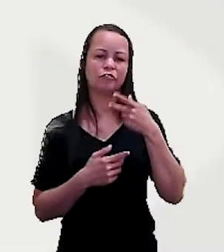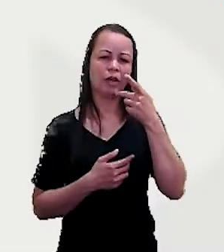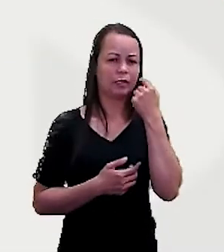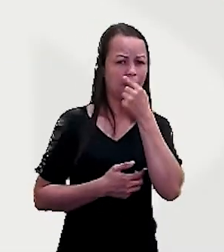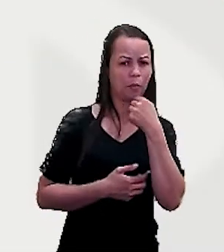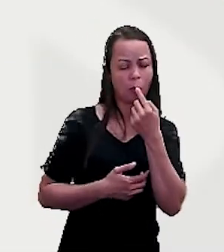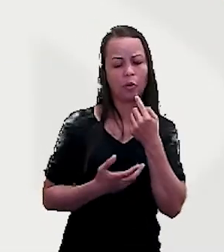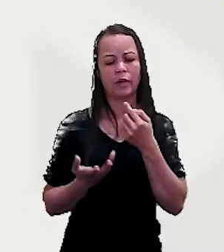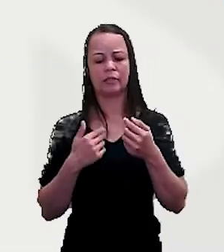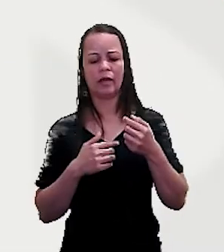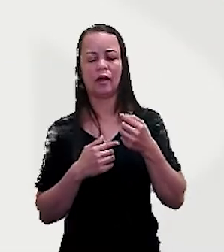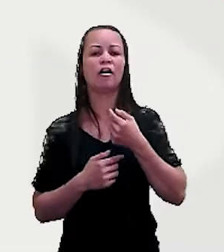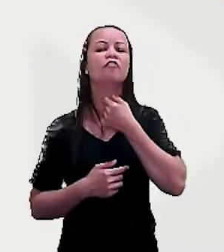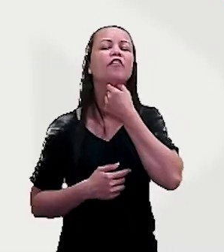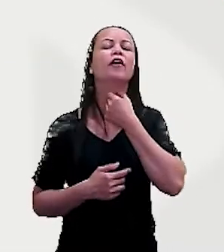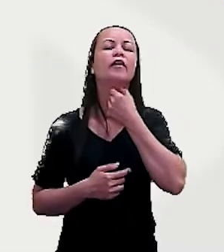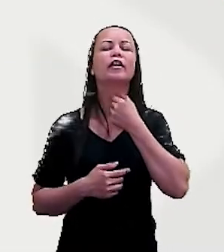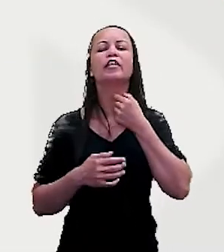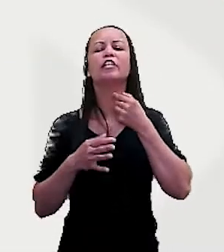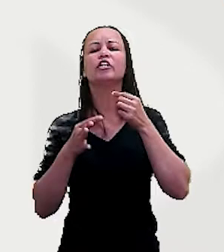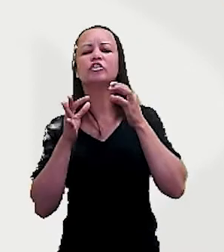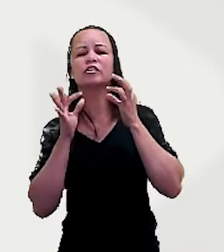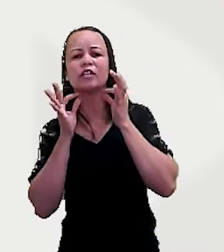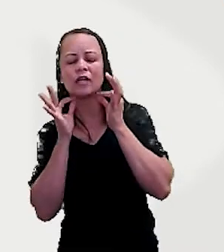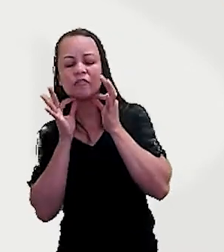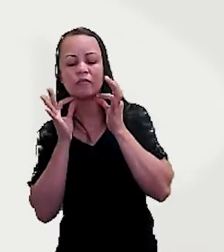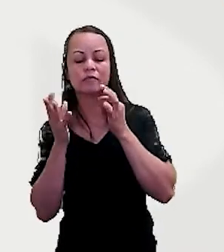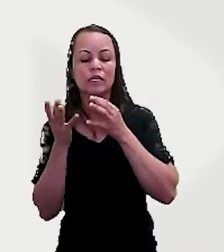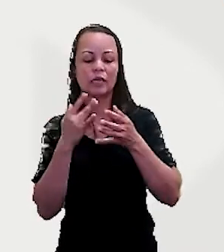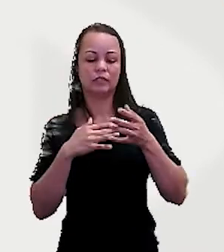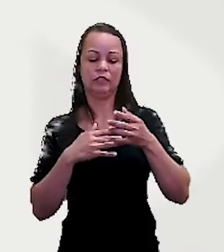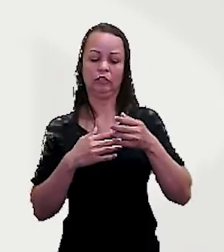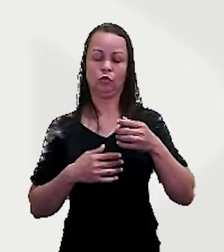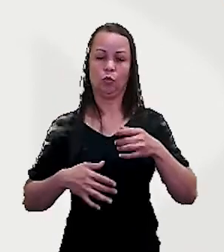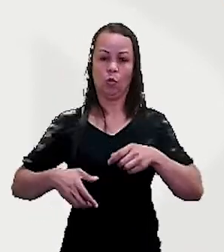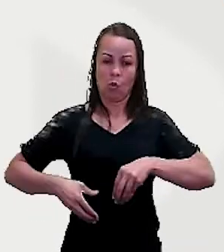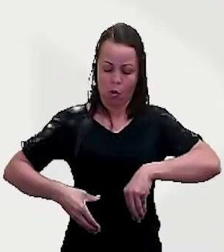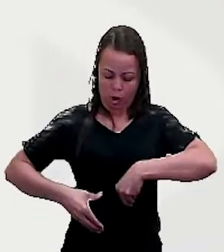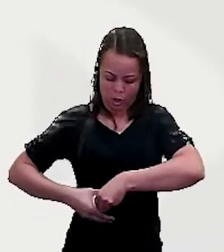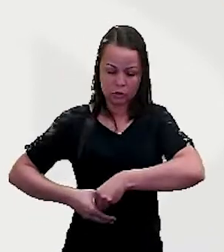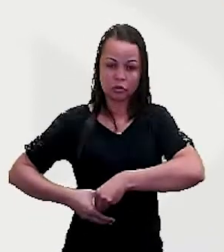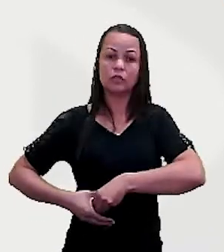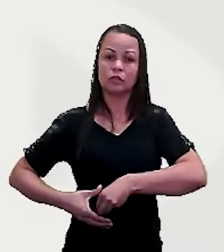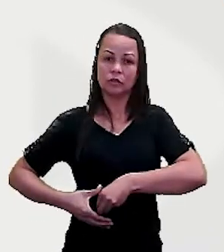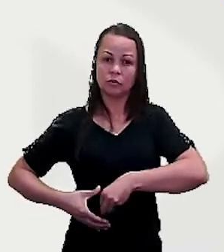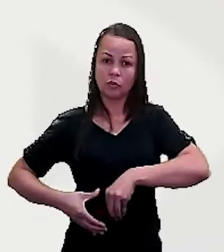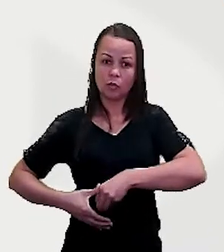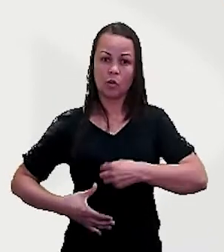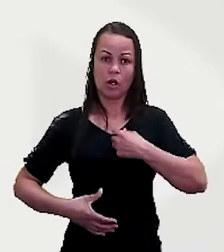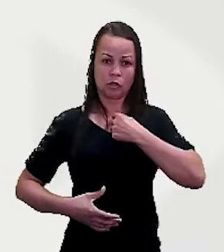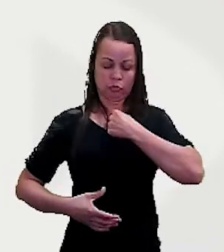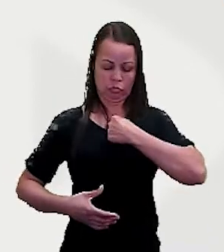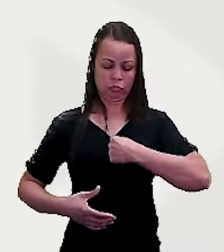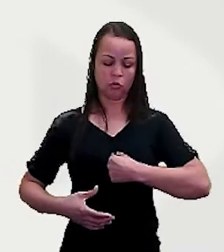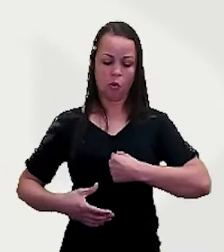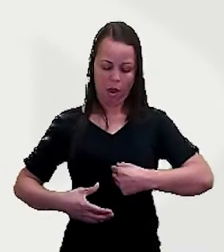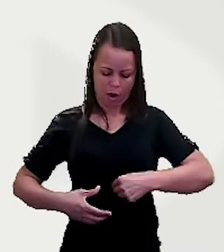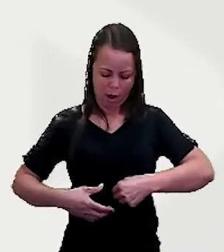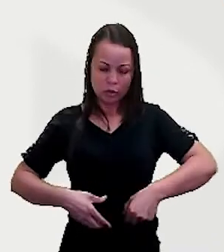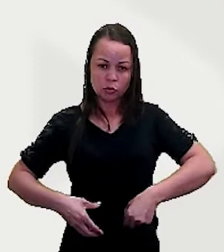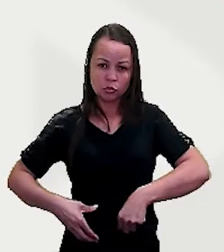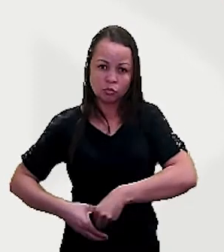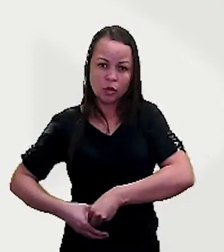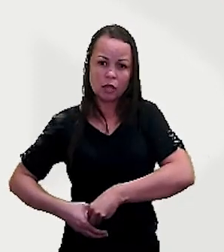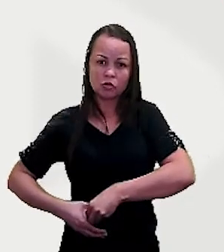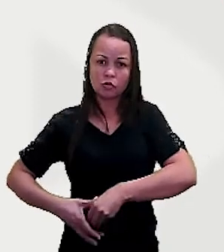do esôfago, do estômago, do intestino delgado, do intestino grosso, do reto, até finalizar no ânus. Então eu quero